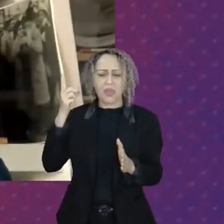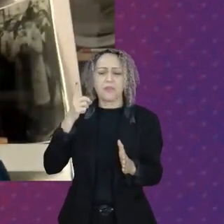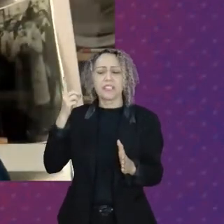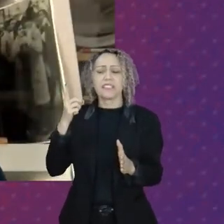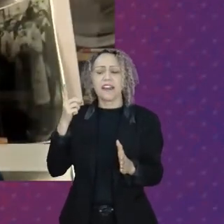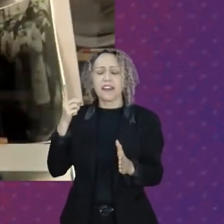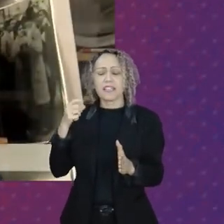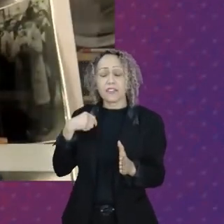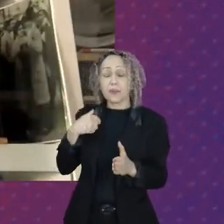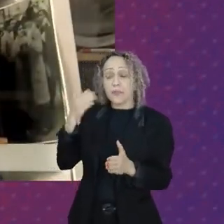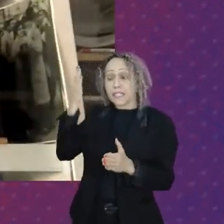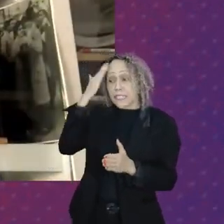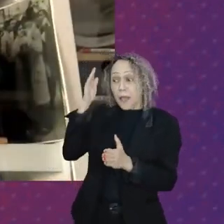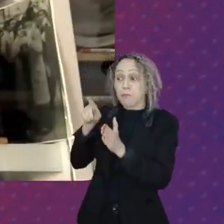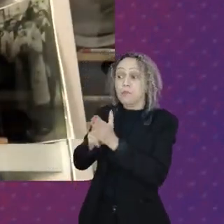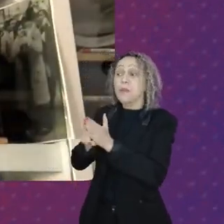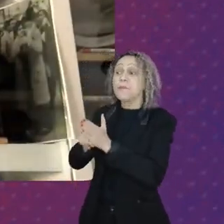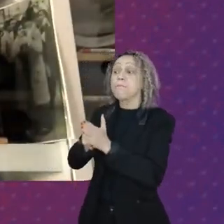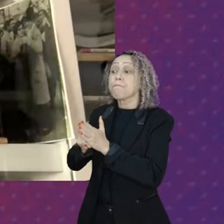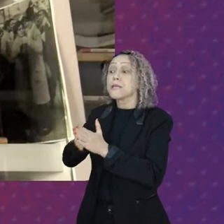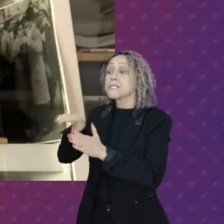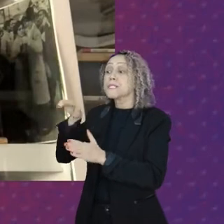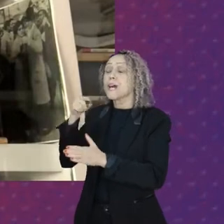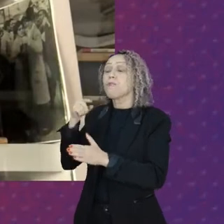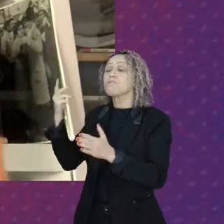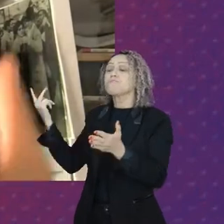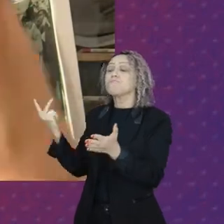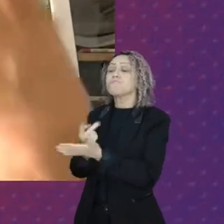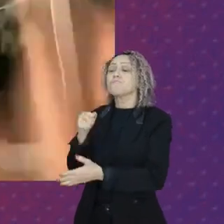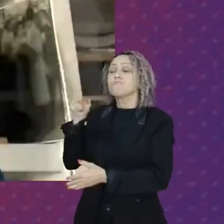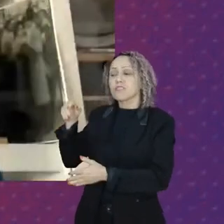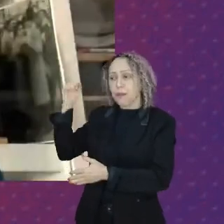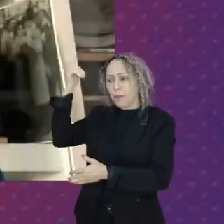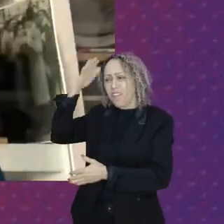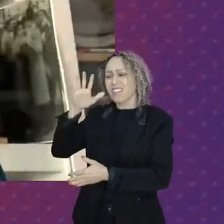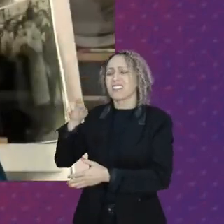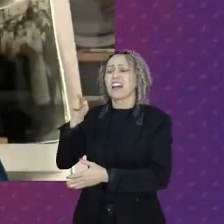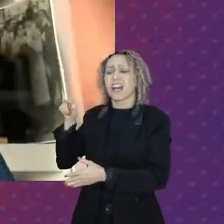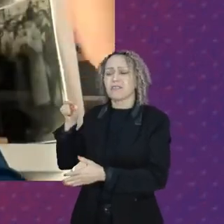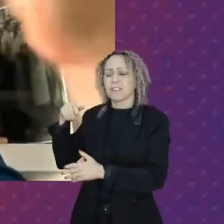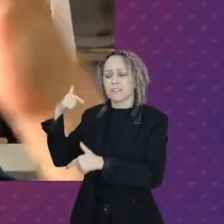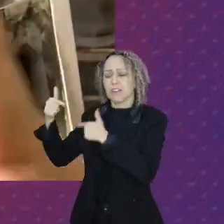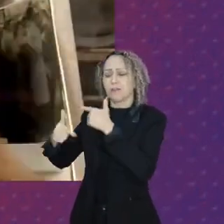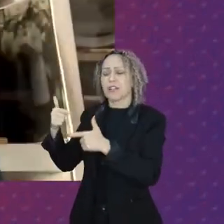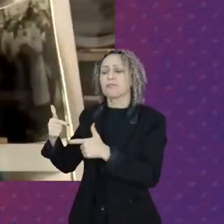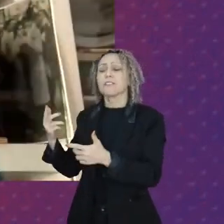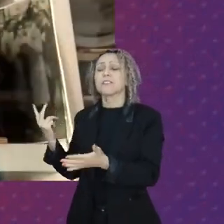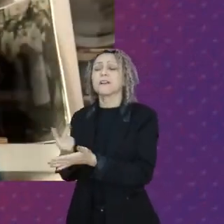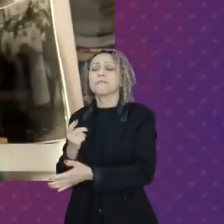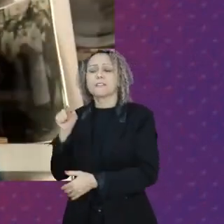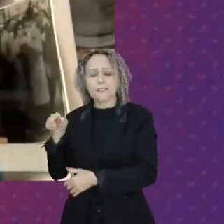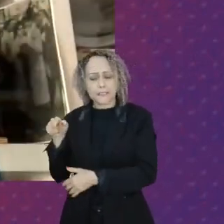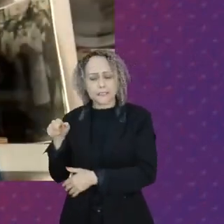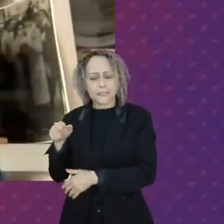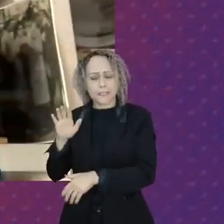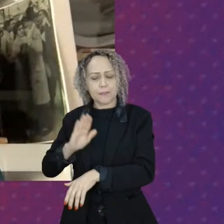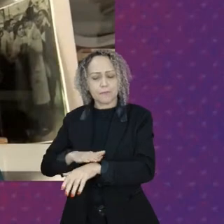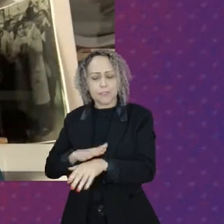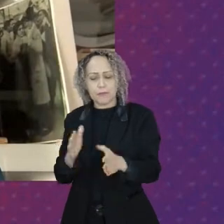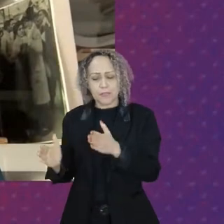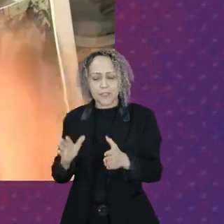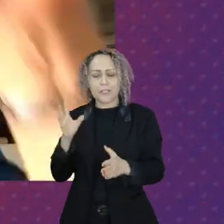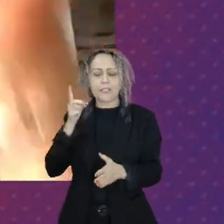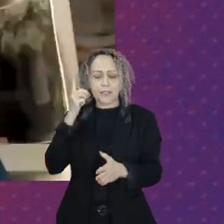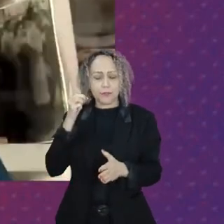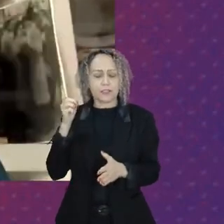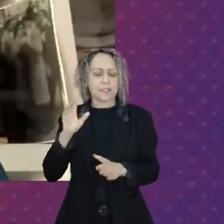é muito importante que nós possamos trazer tudo isso à tona no debate parlamentar, para